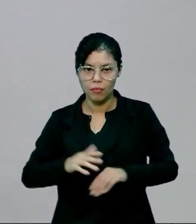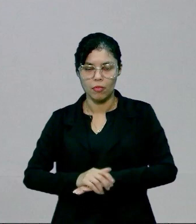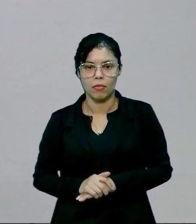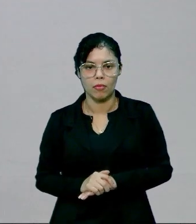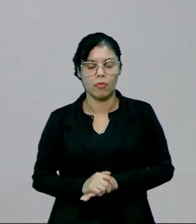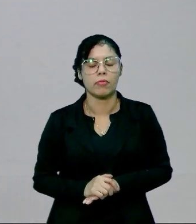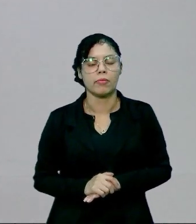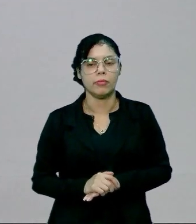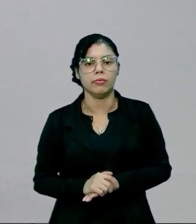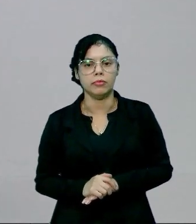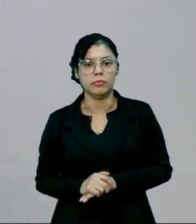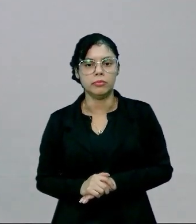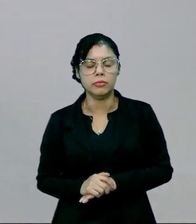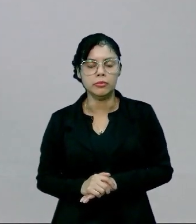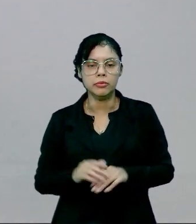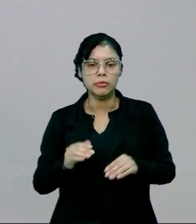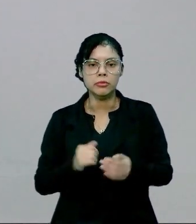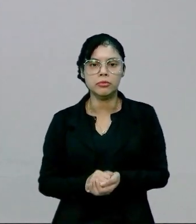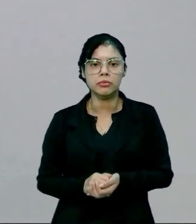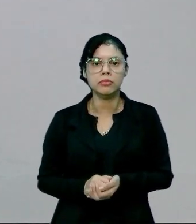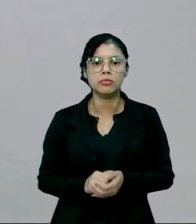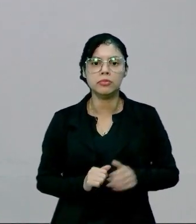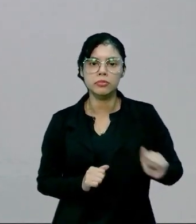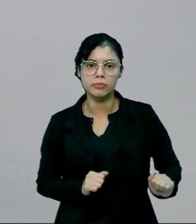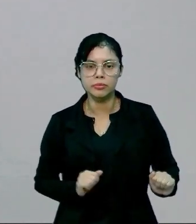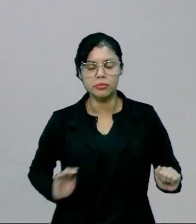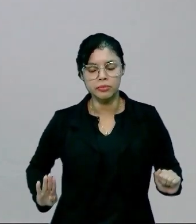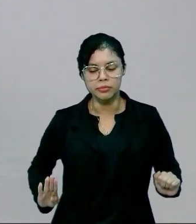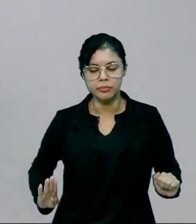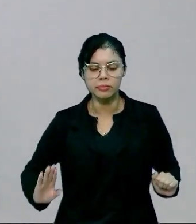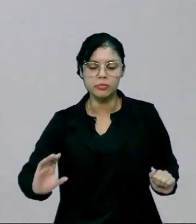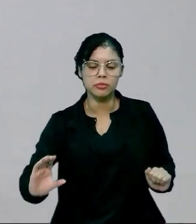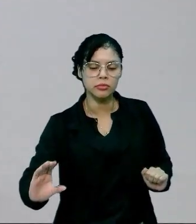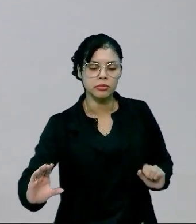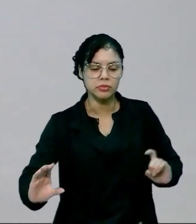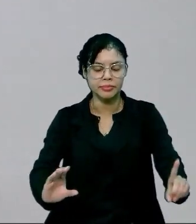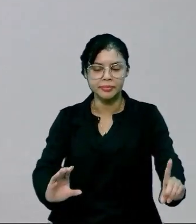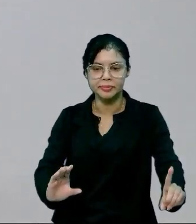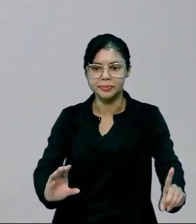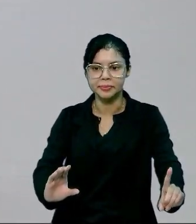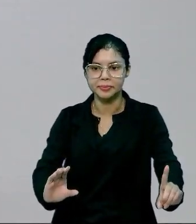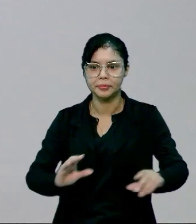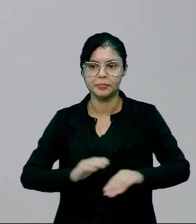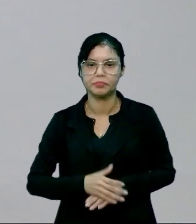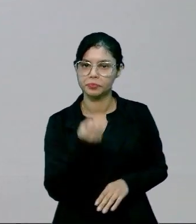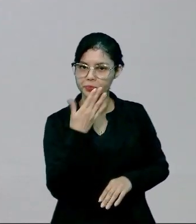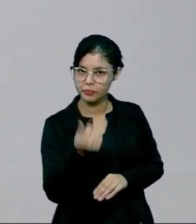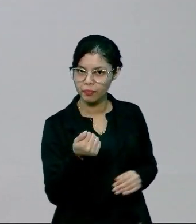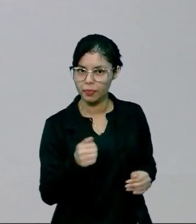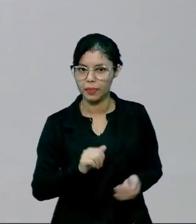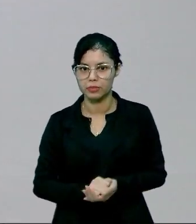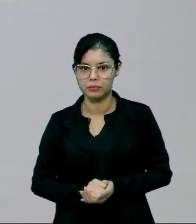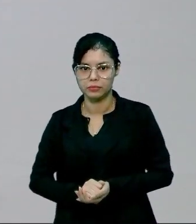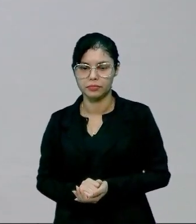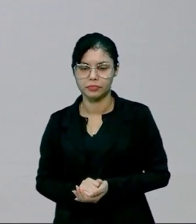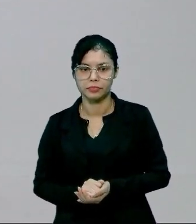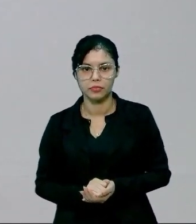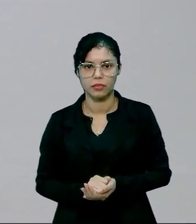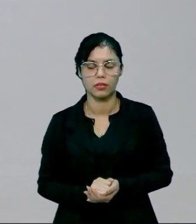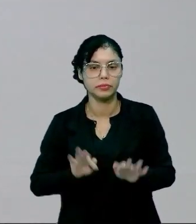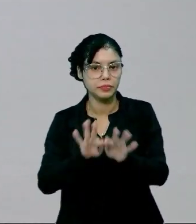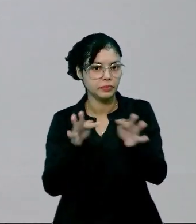que está no cubo. O A, o B, o C e o D, tudo bem? A base.